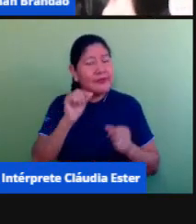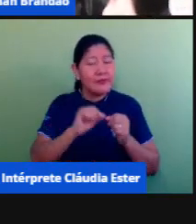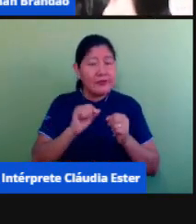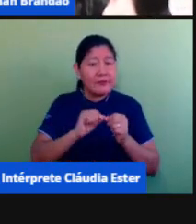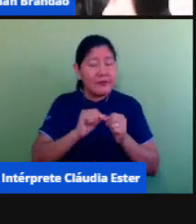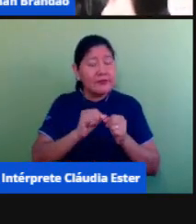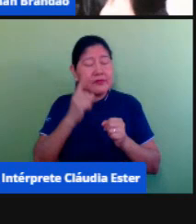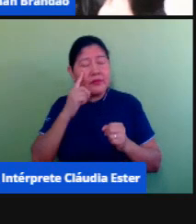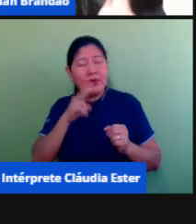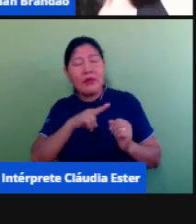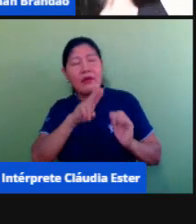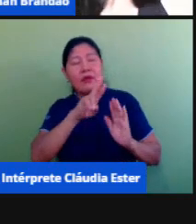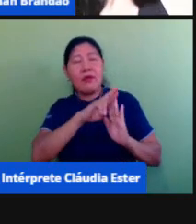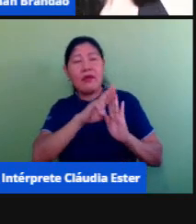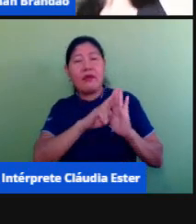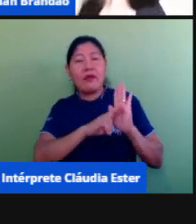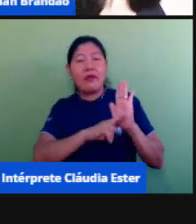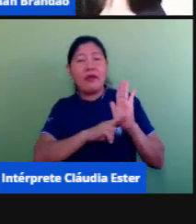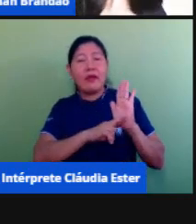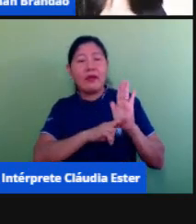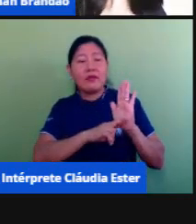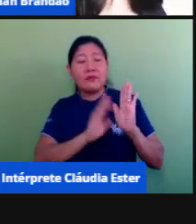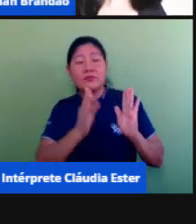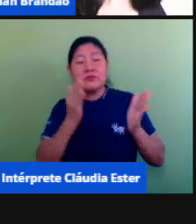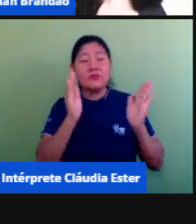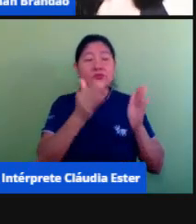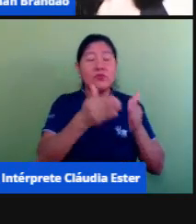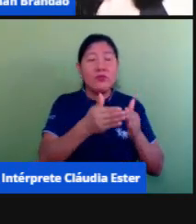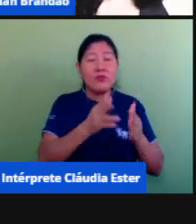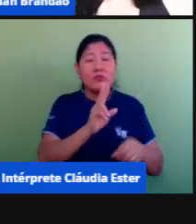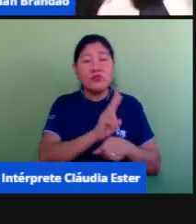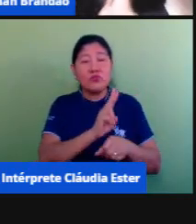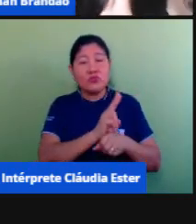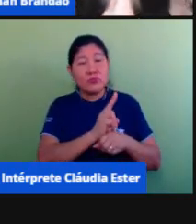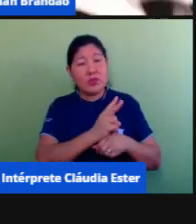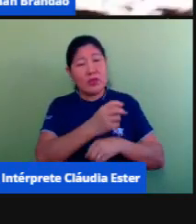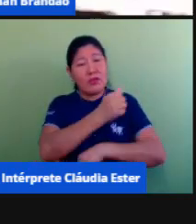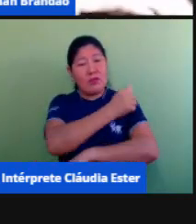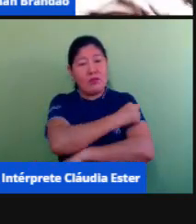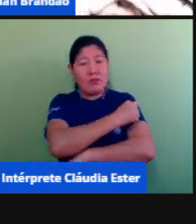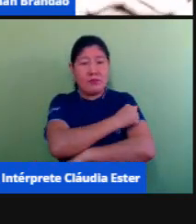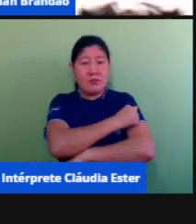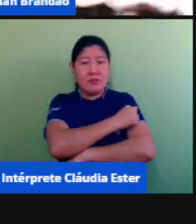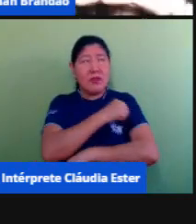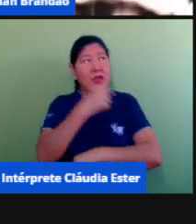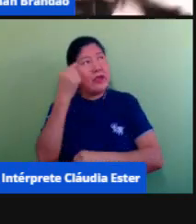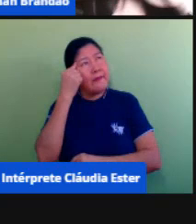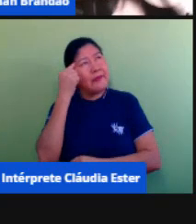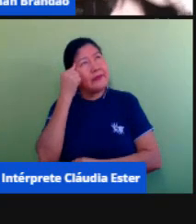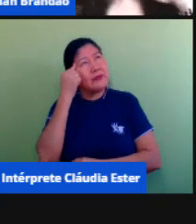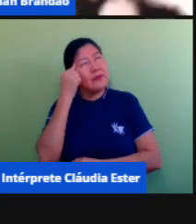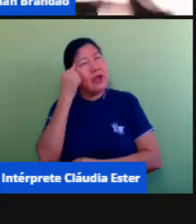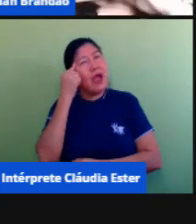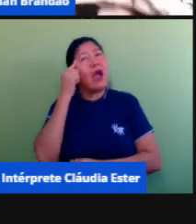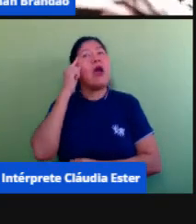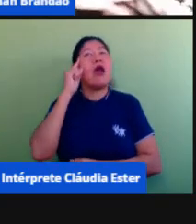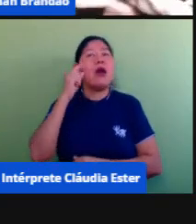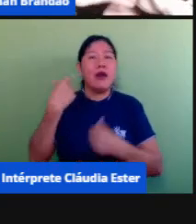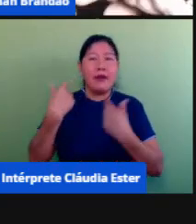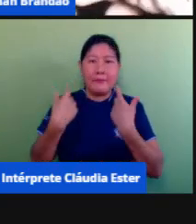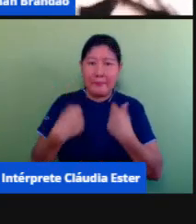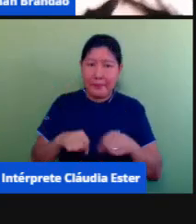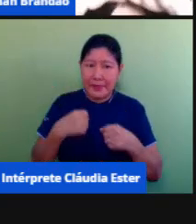processo de desenvolvimento do aluno. Nós precisávamos o quê? Reorganizar. Aí nós pensamos, mas nós vamos avaliar só